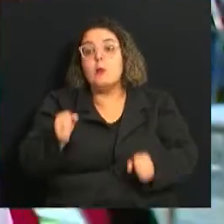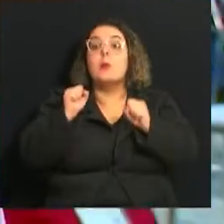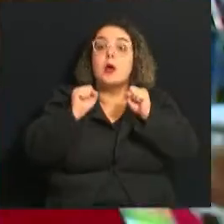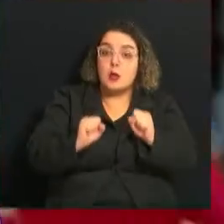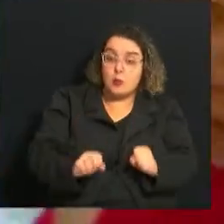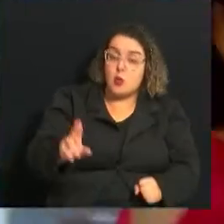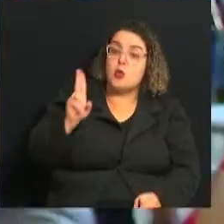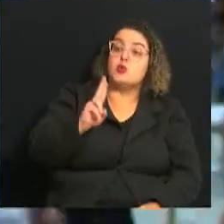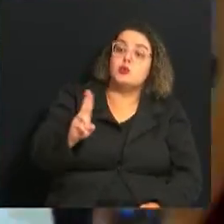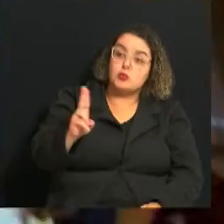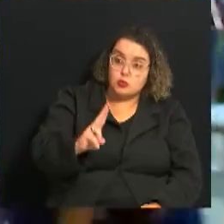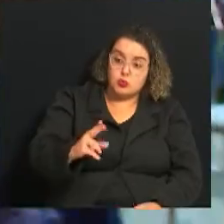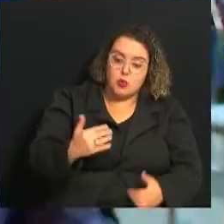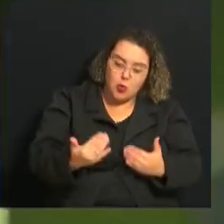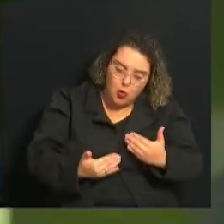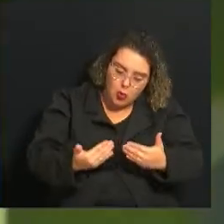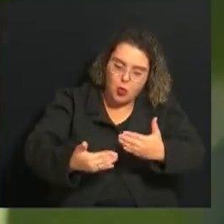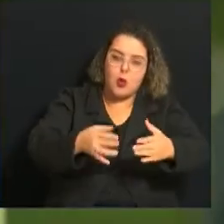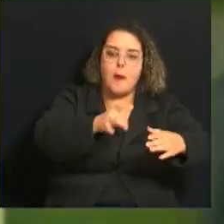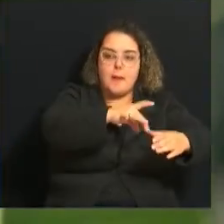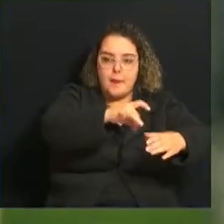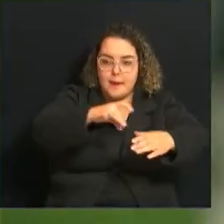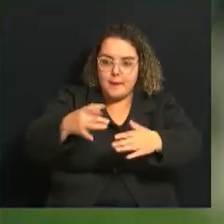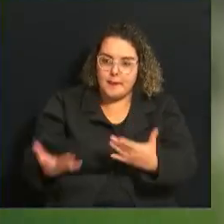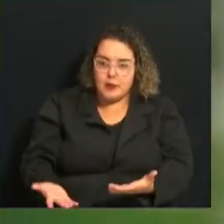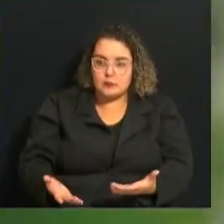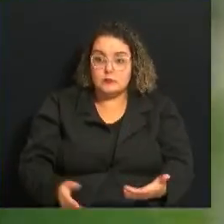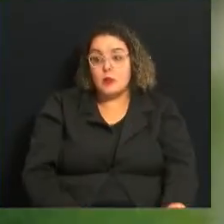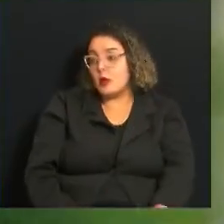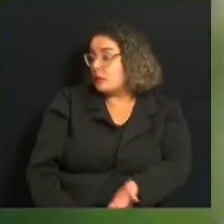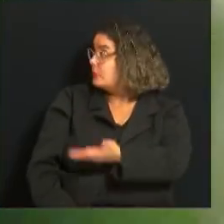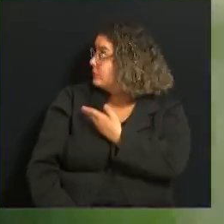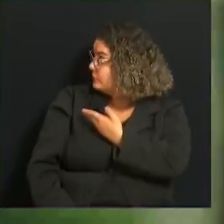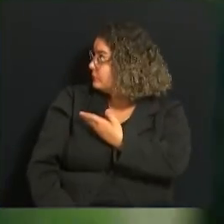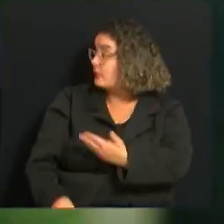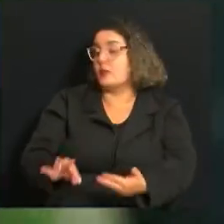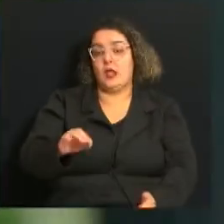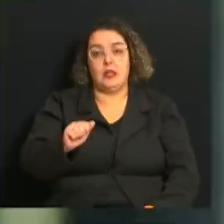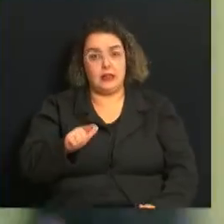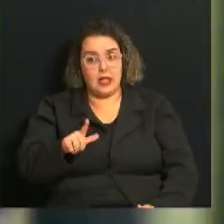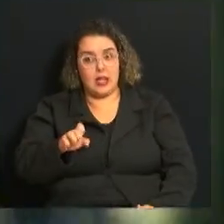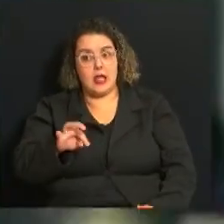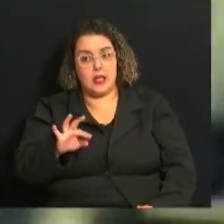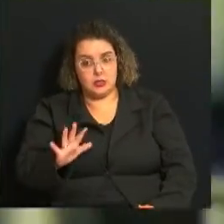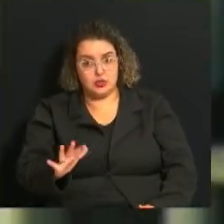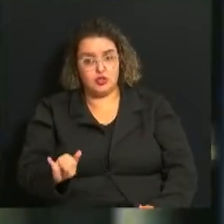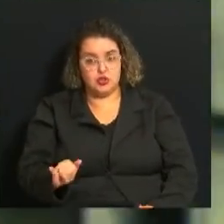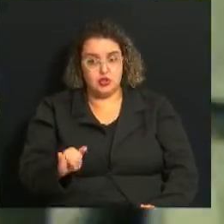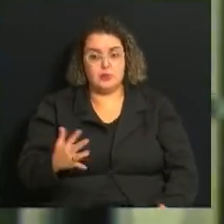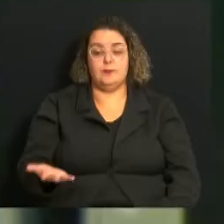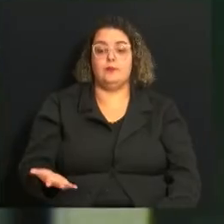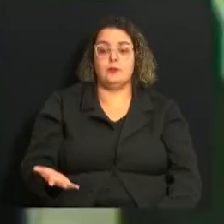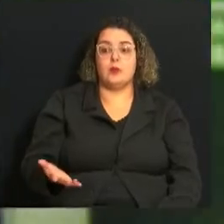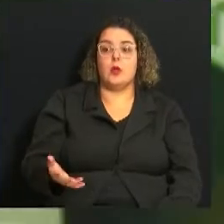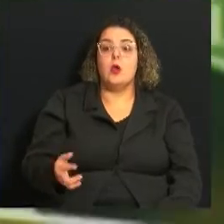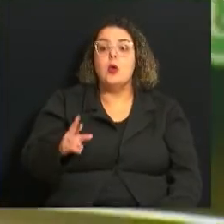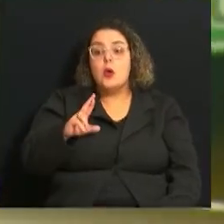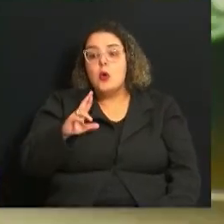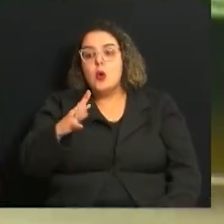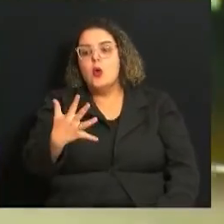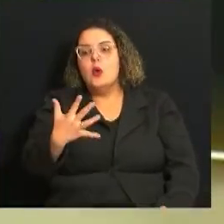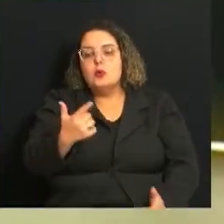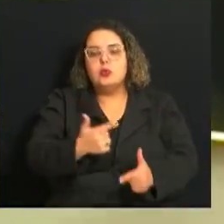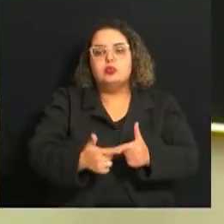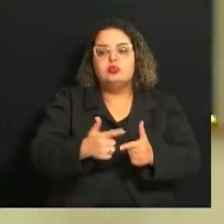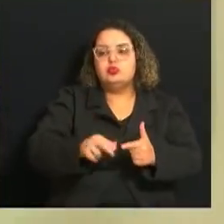utilizá-la no seu processo produtivo. No caso do Talete, produto anunciado por uma empresa de soluções agrícolas, a